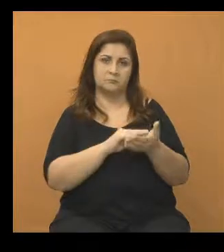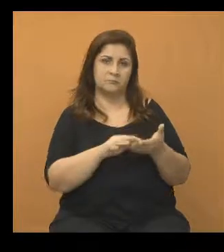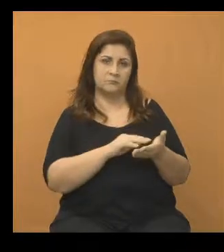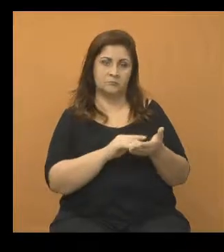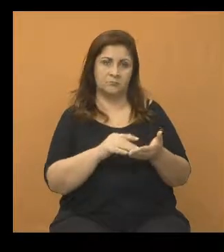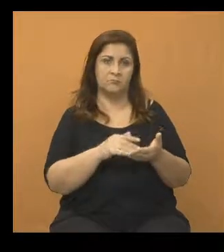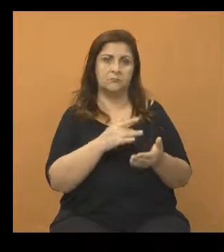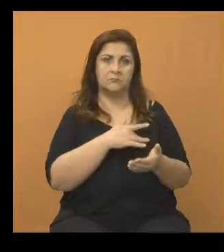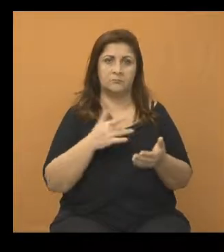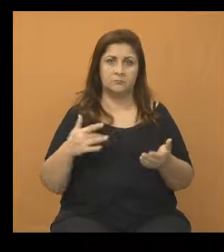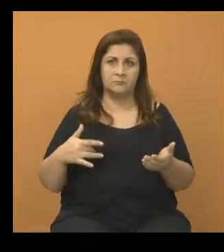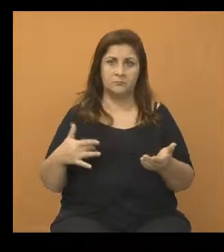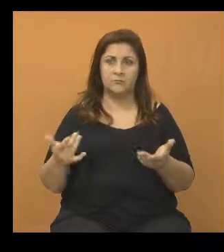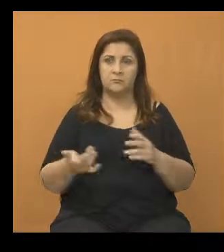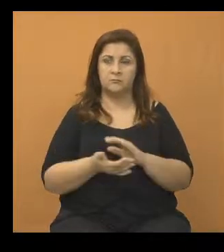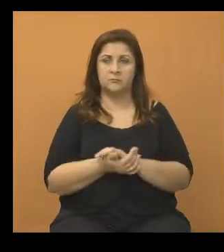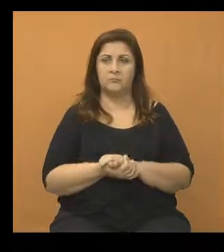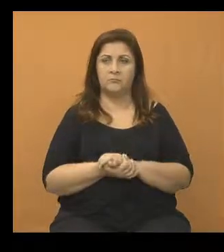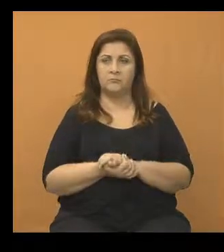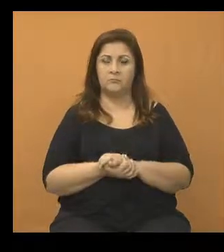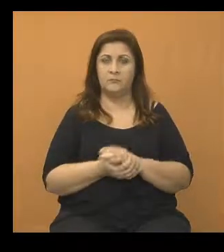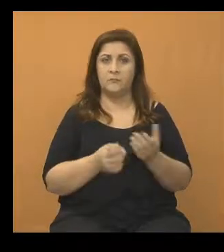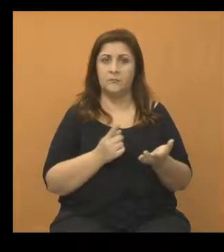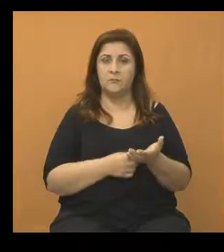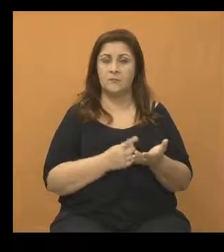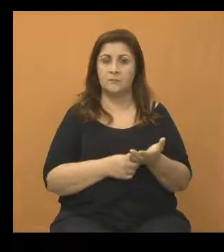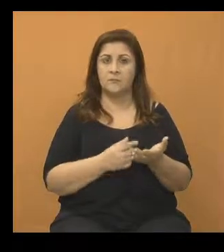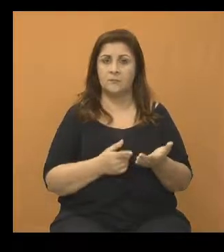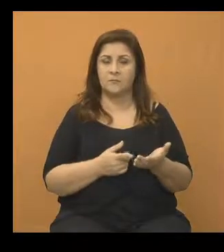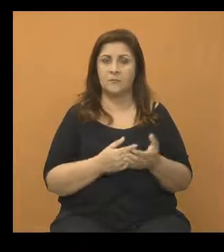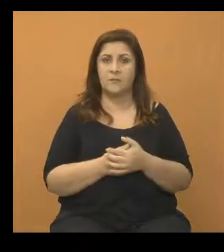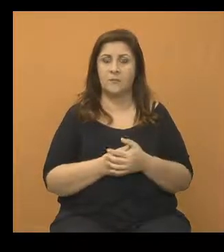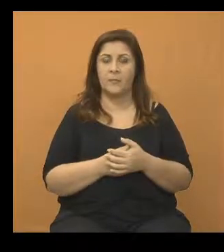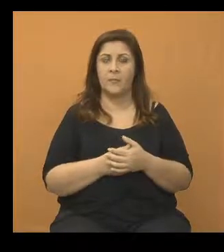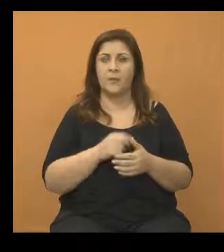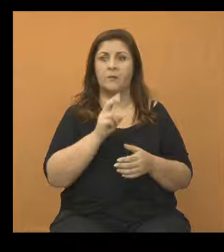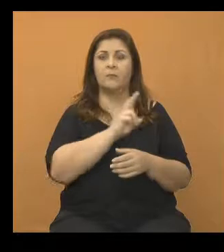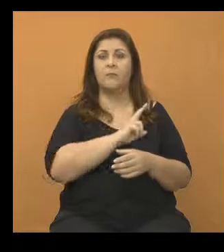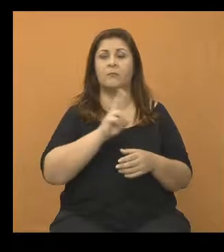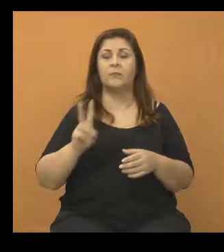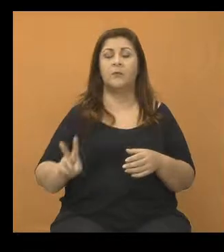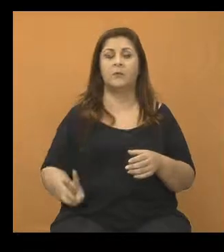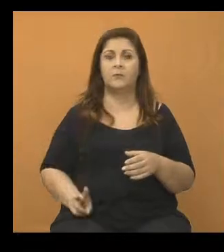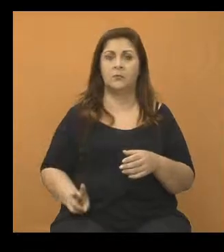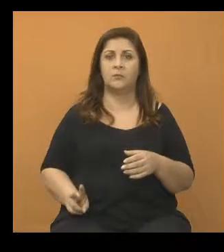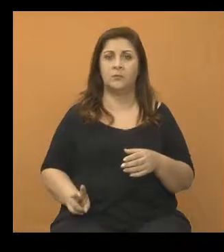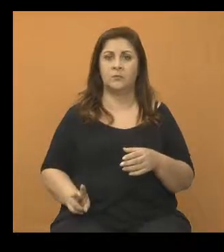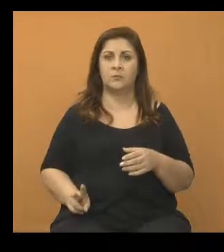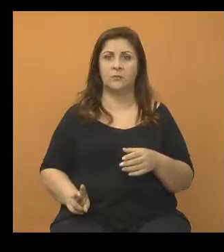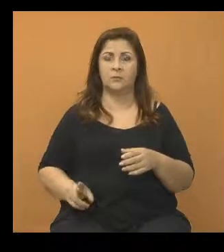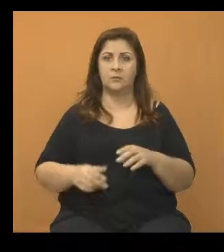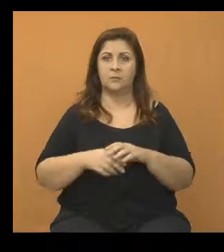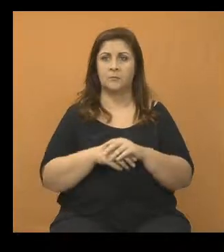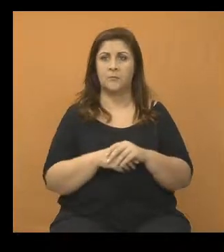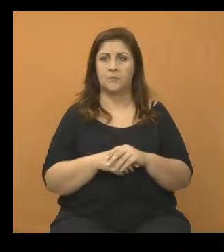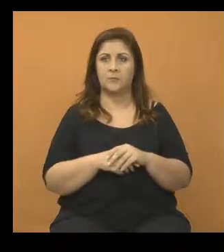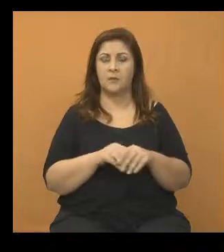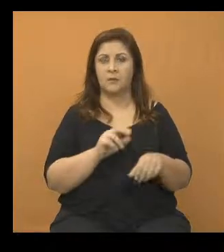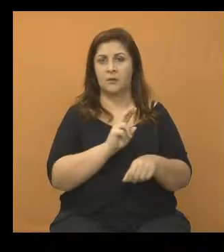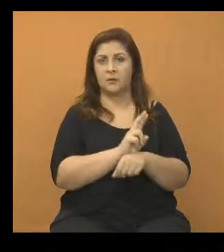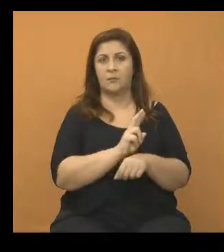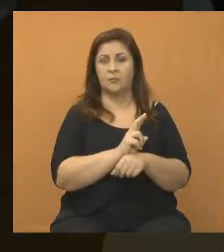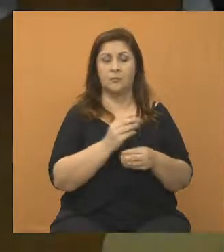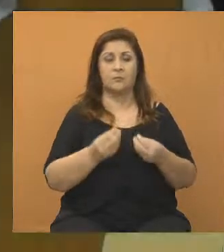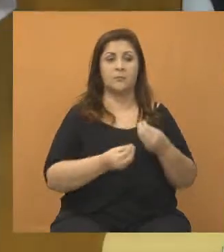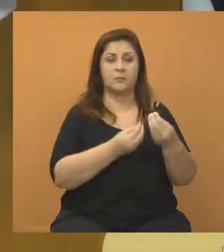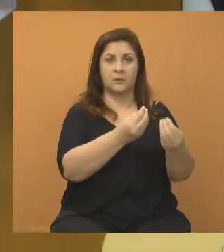né, para programas que são definidos pelo Comos, mas os vereadores destinarão o recurso, né,